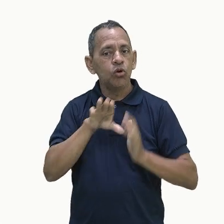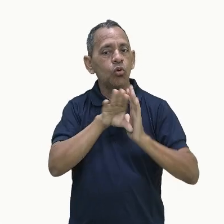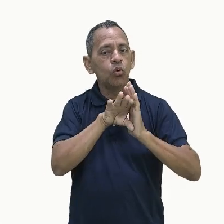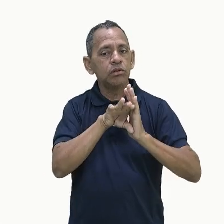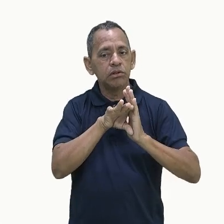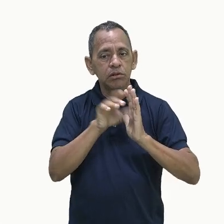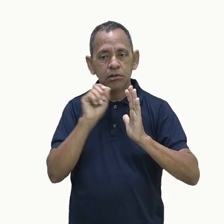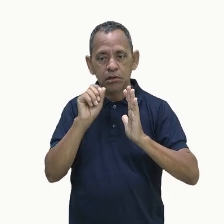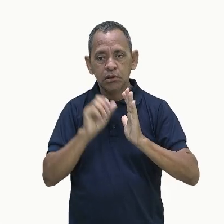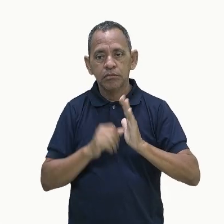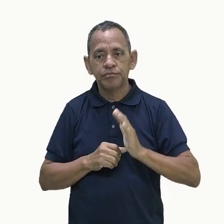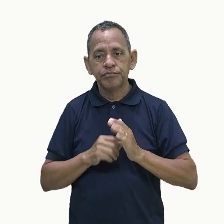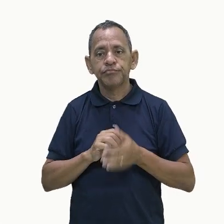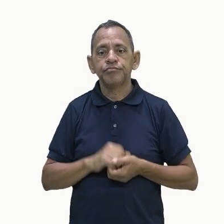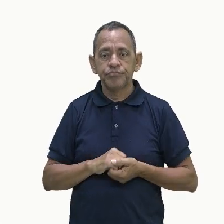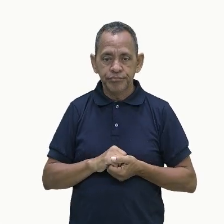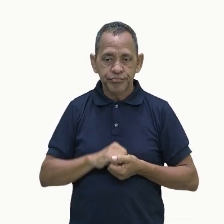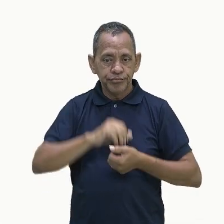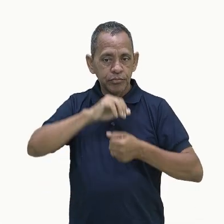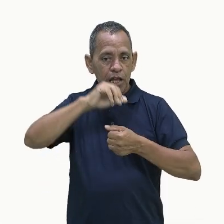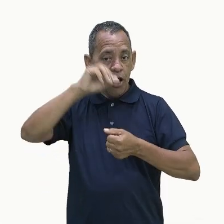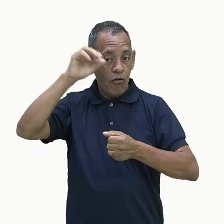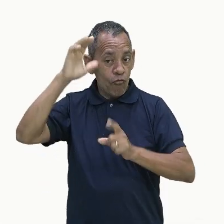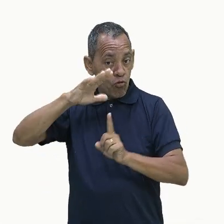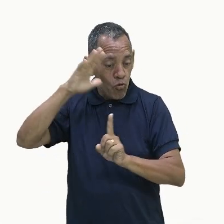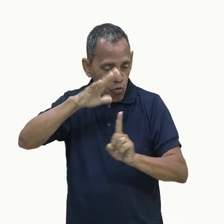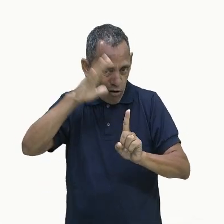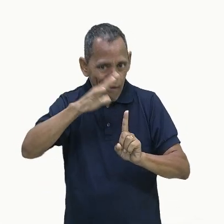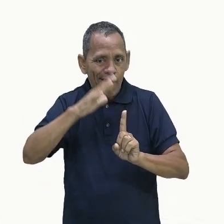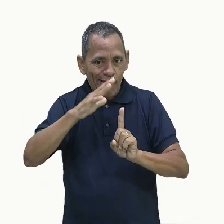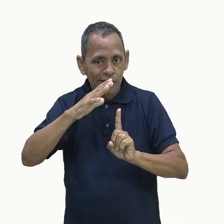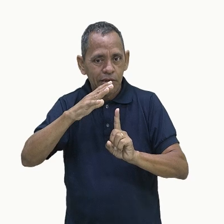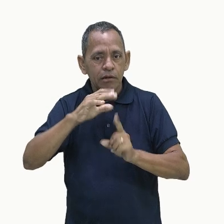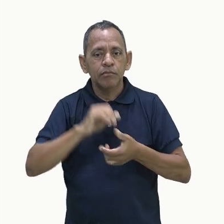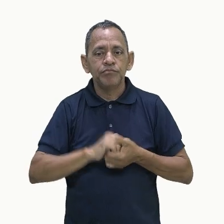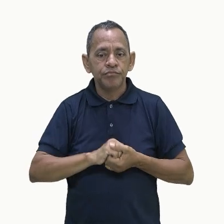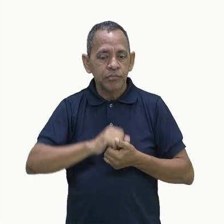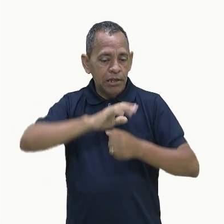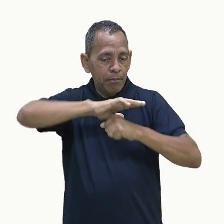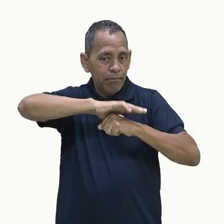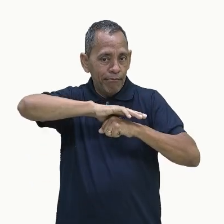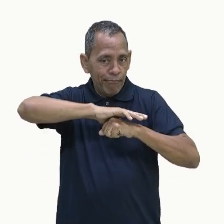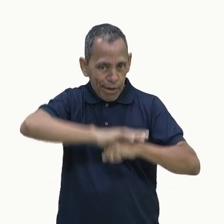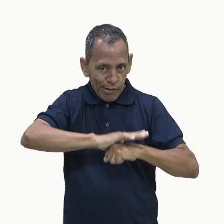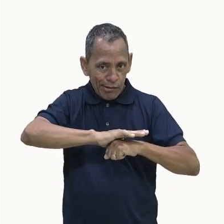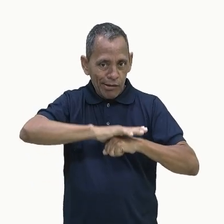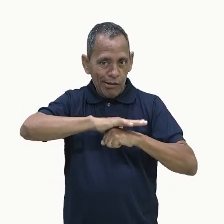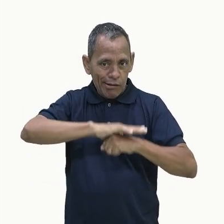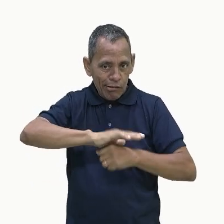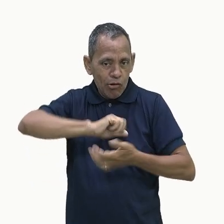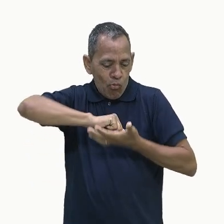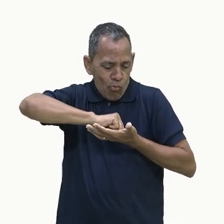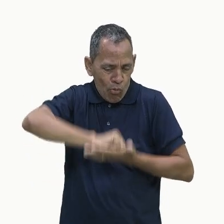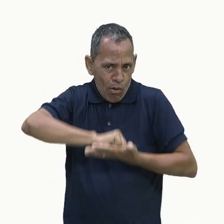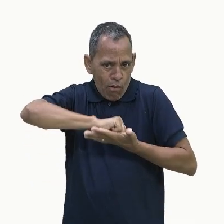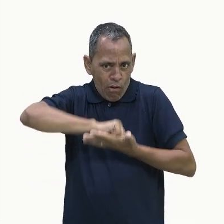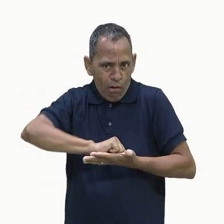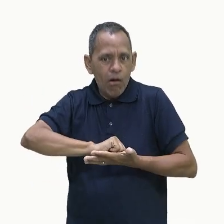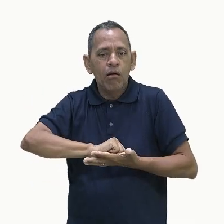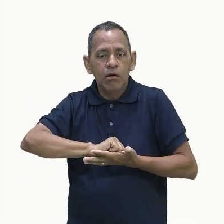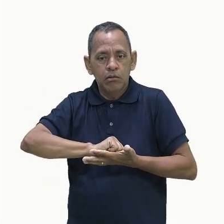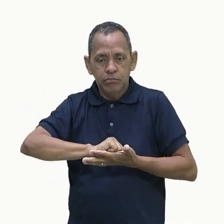o acréscimo de pressão exercido num ponto de um líquido